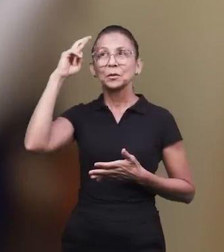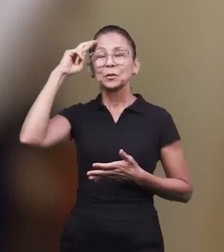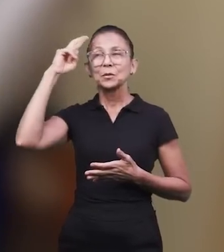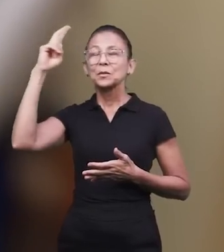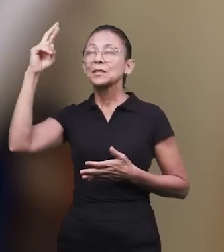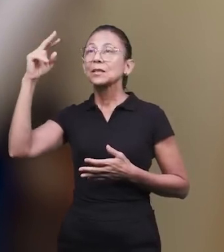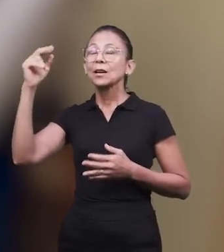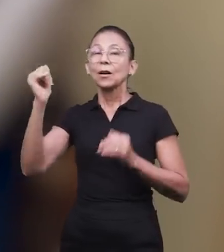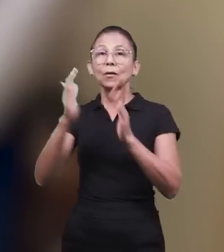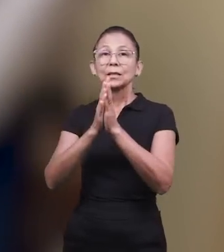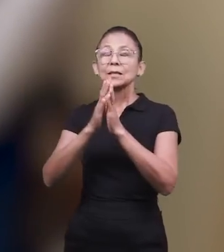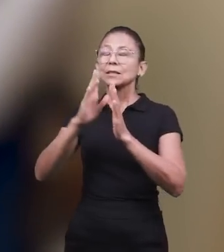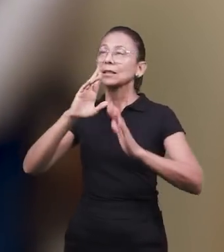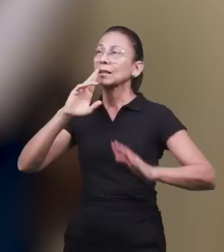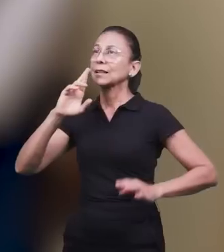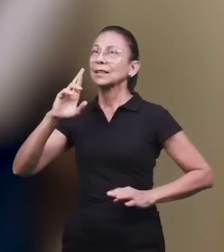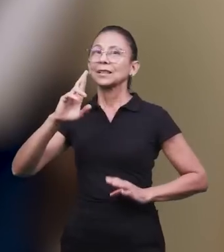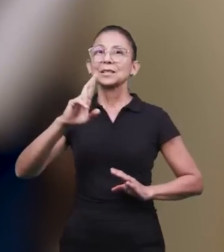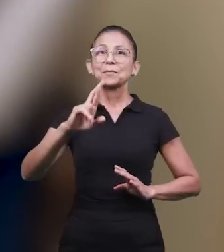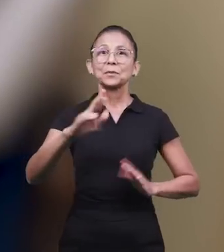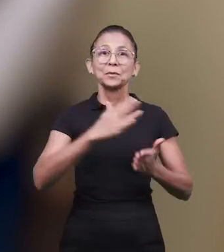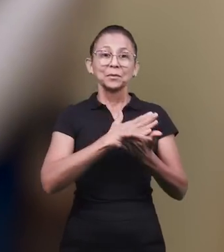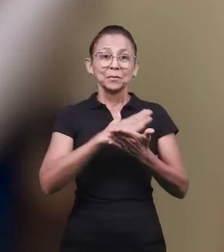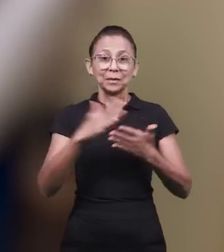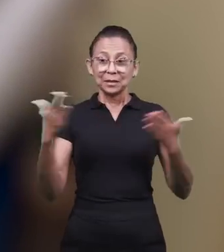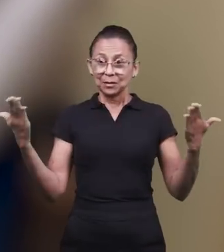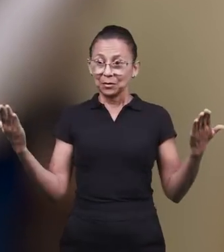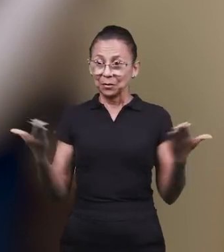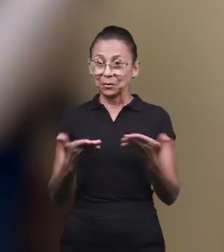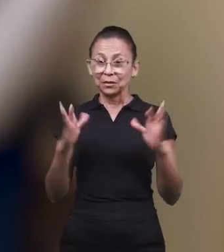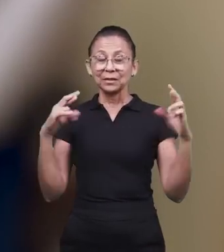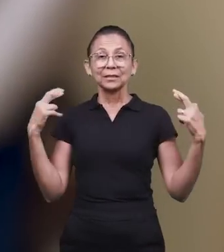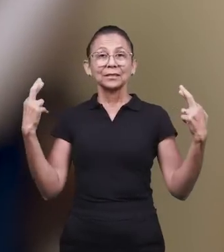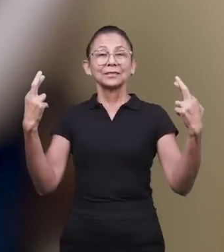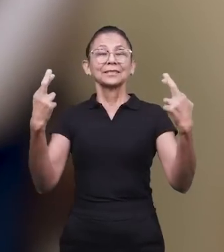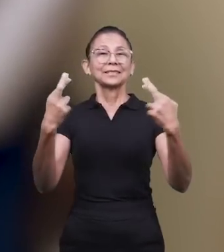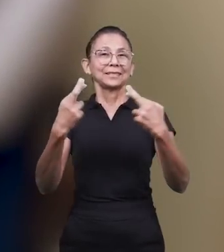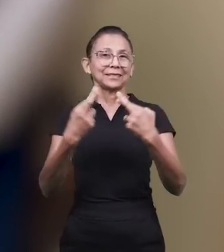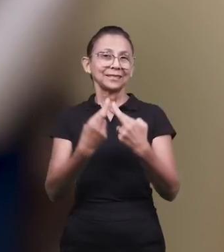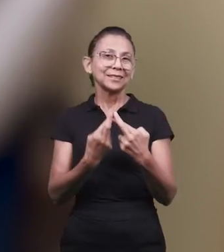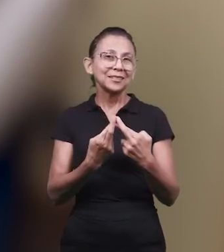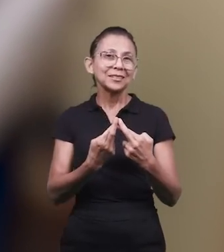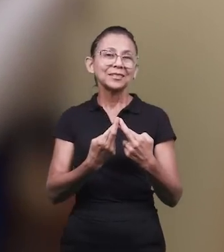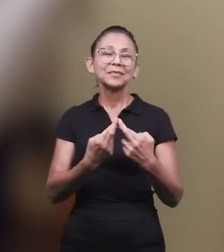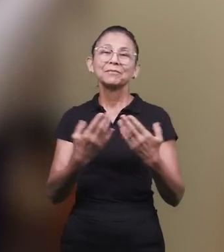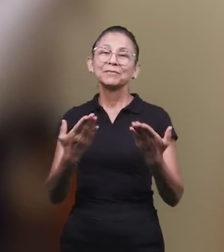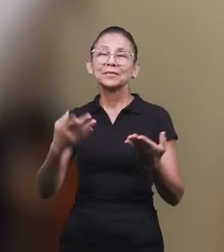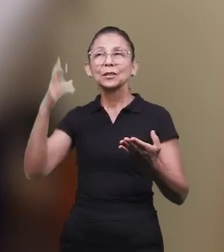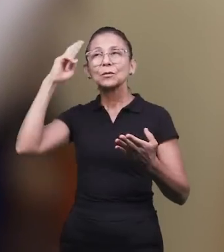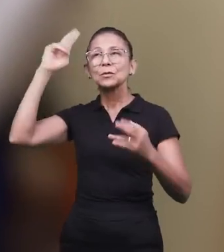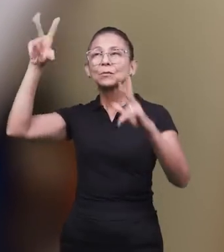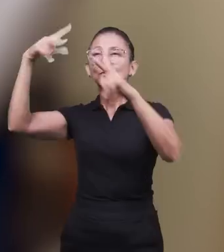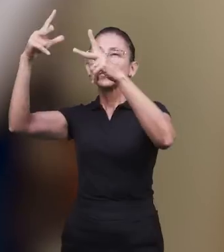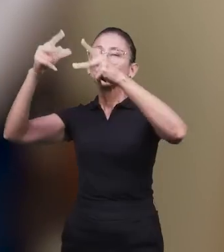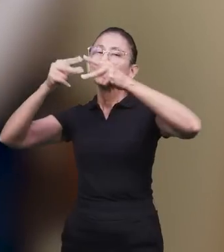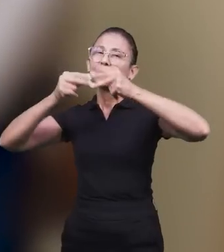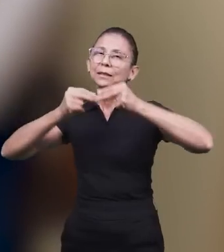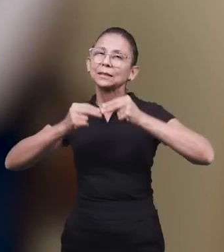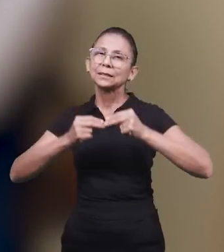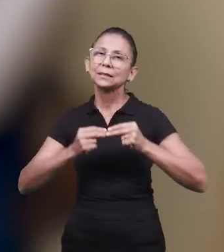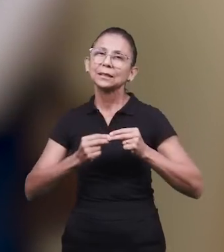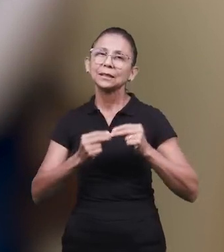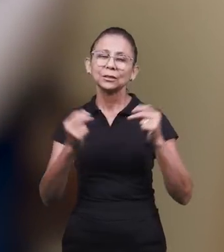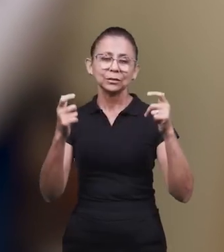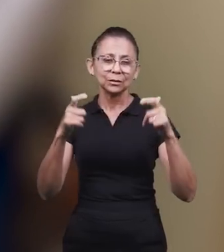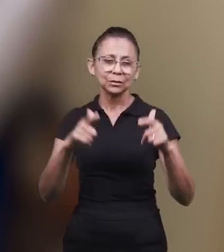portas e começamos hoje, né, reunirmos, e o Senhor nos presenteou com um local